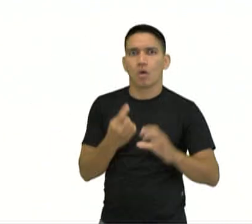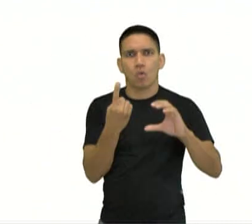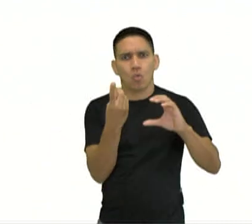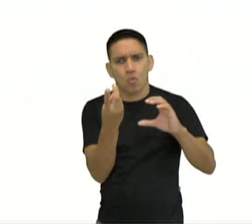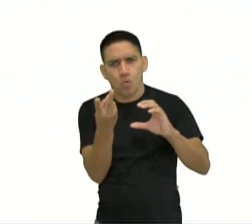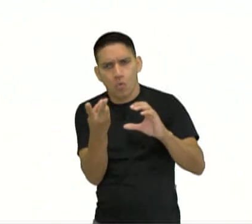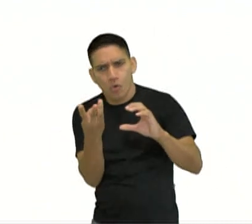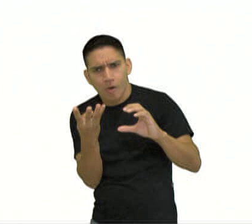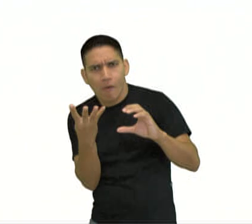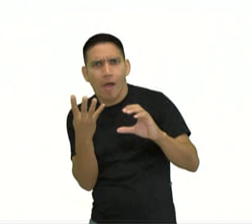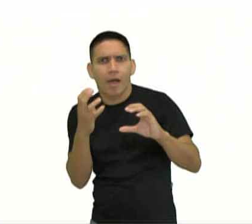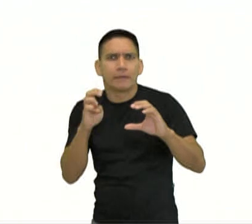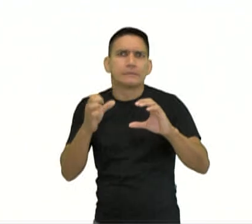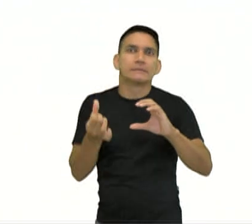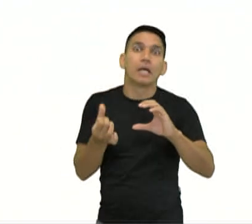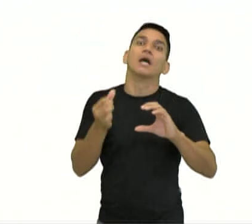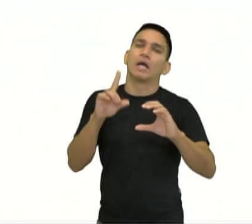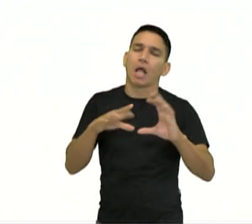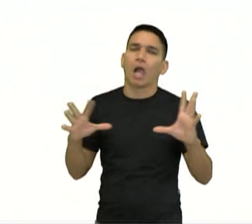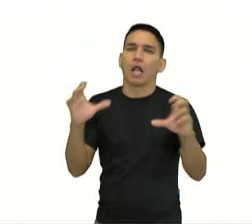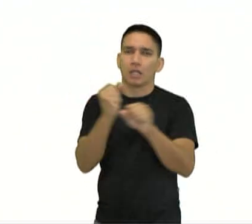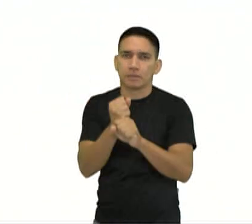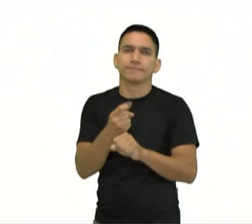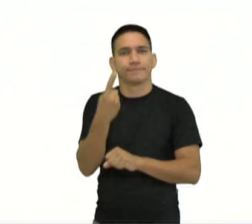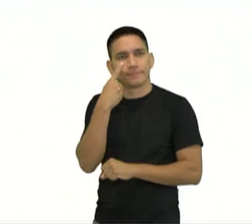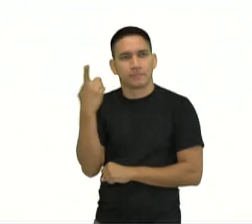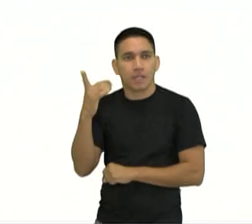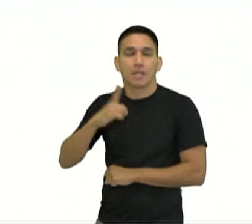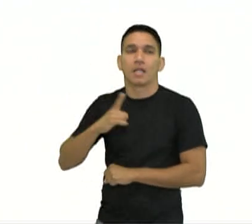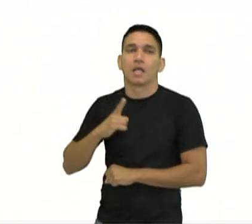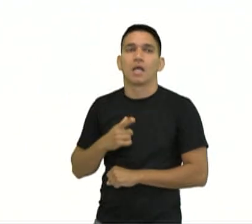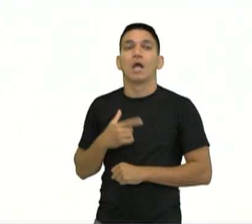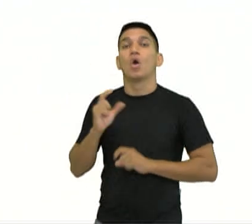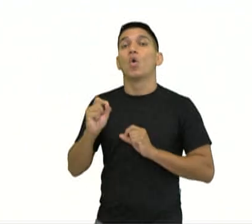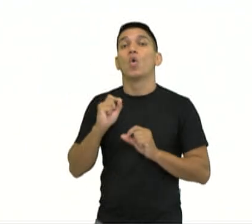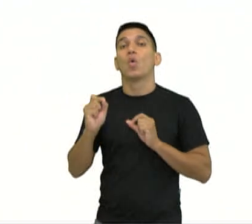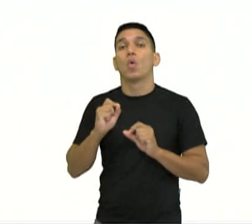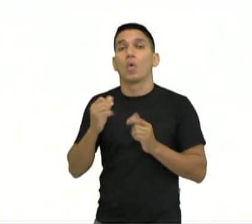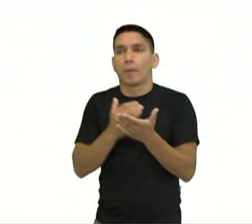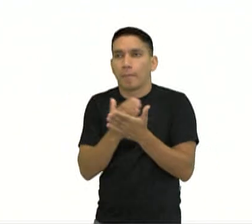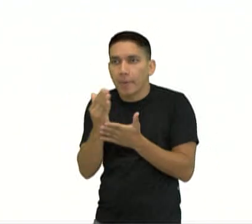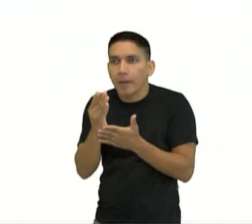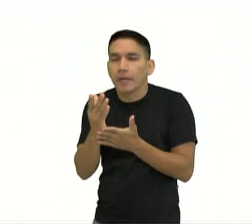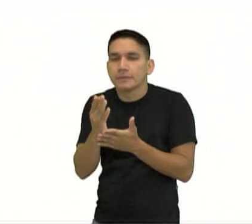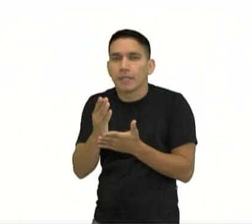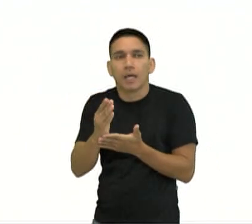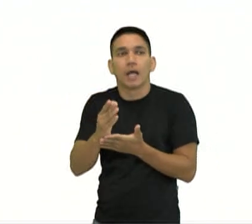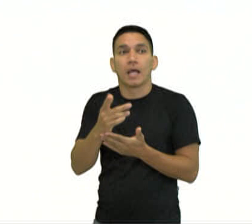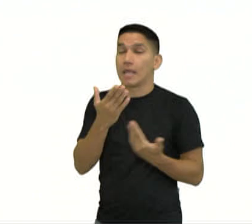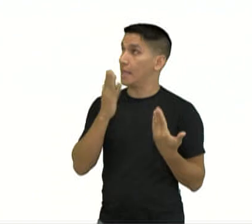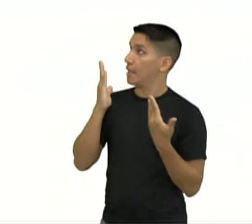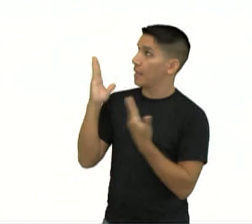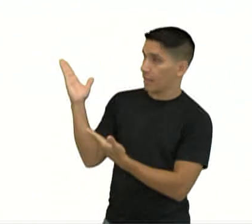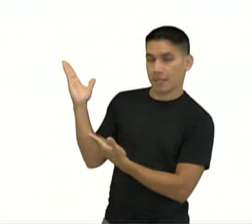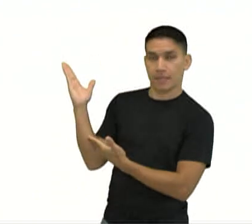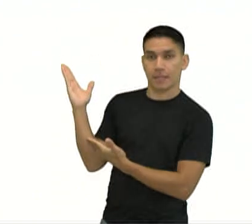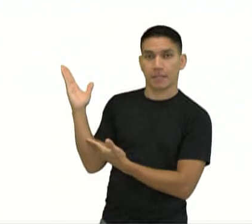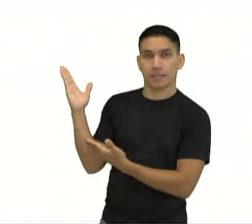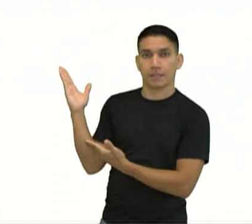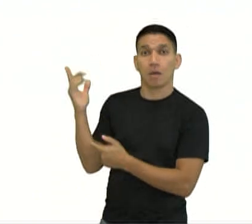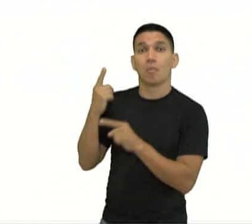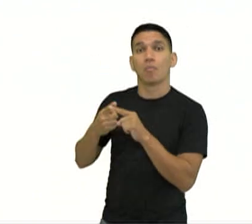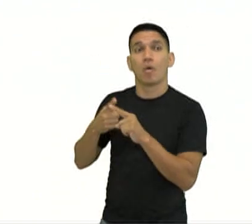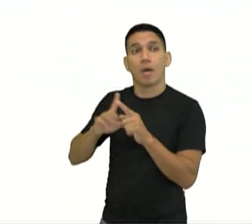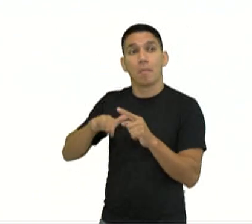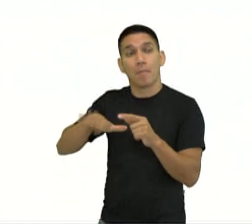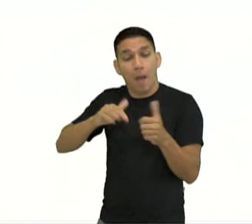6. Numerando, nós começamos a numerar a partir deste carbono aqui, porque